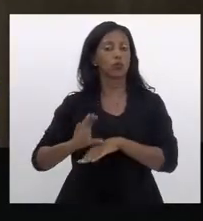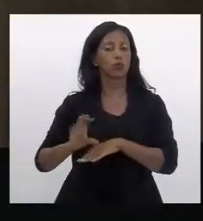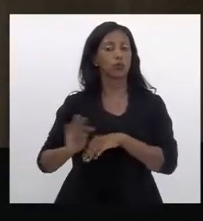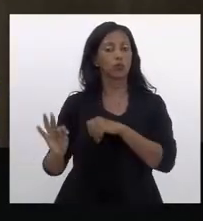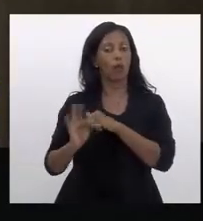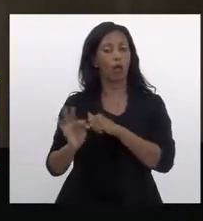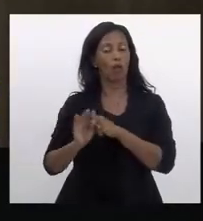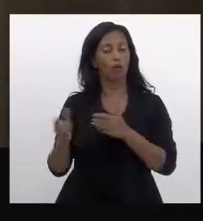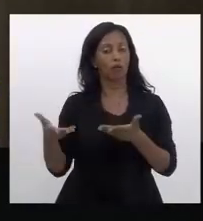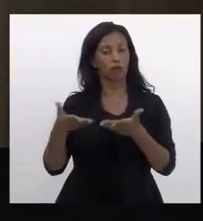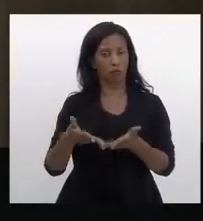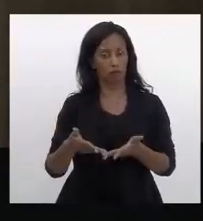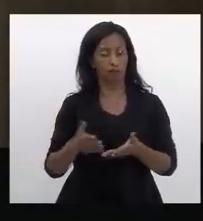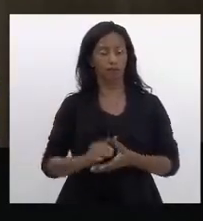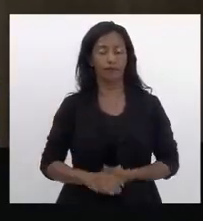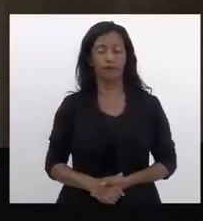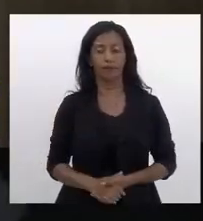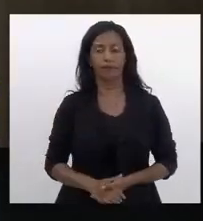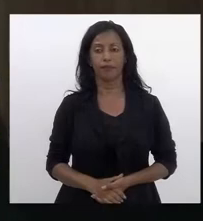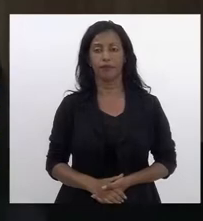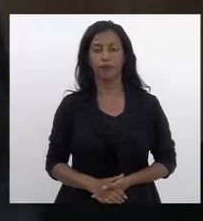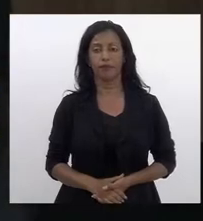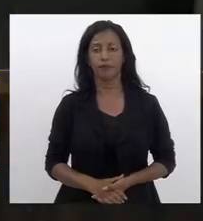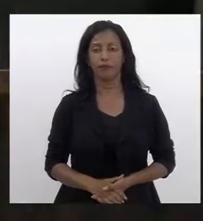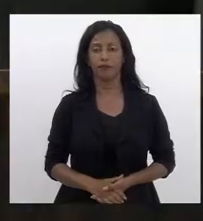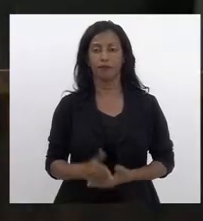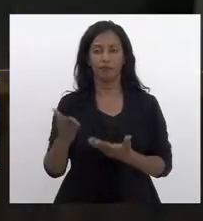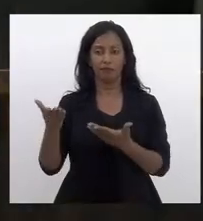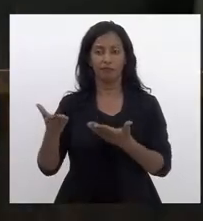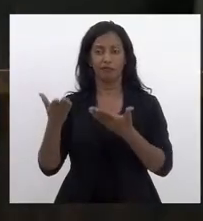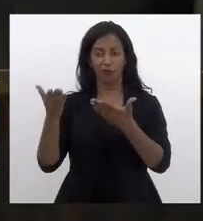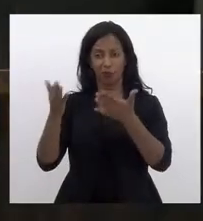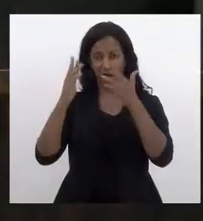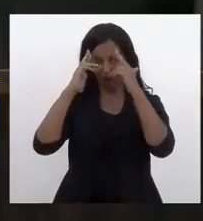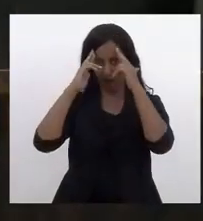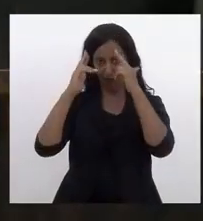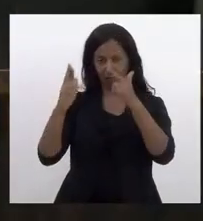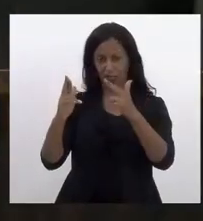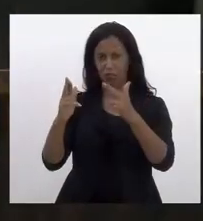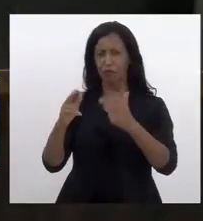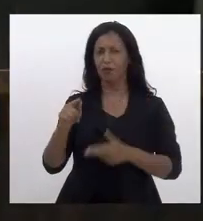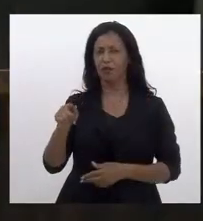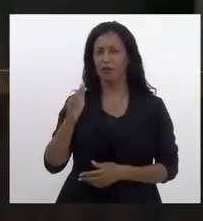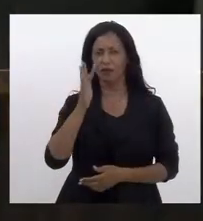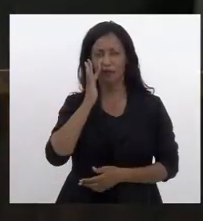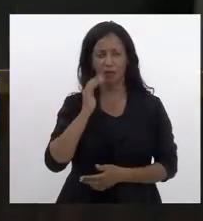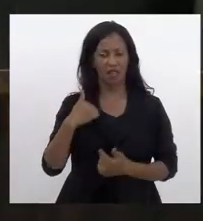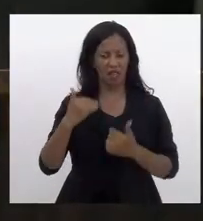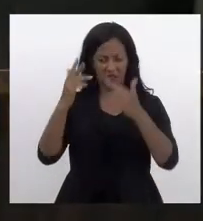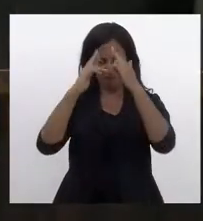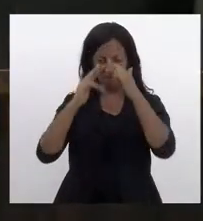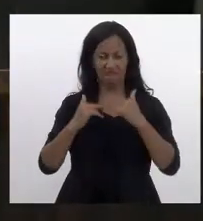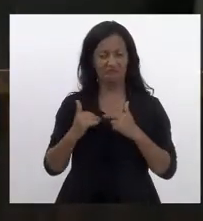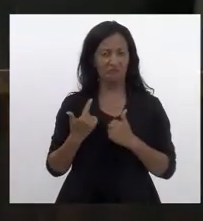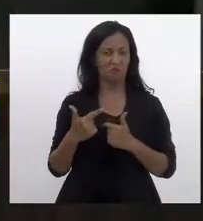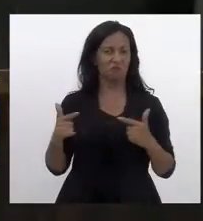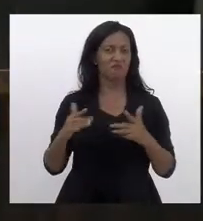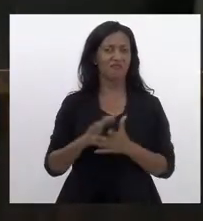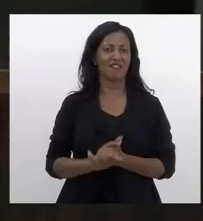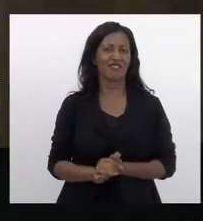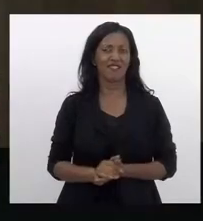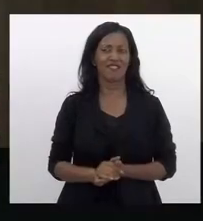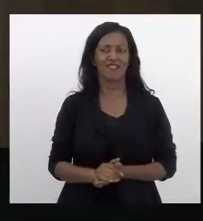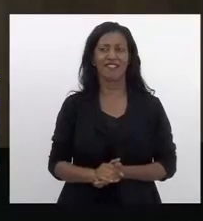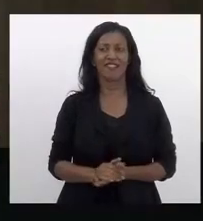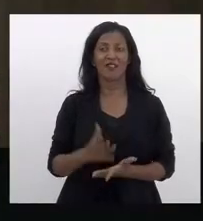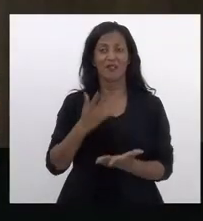de caráter concomitante. É isso. Vossa Excelência, respeitando muito o Flávio Serafini, porque a mim há muito tempo não respeita, mas tudo bem. Mas eu citei a autoria de